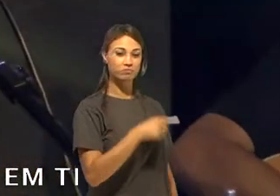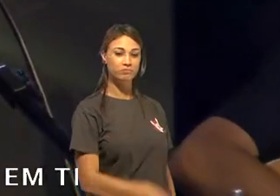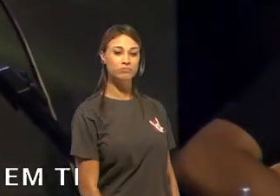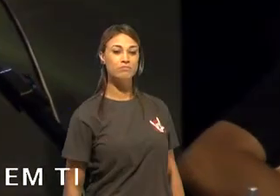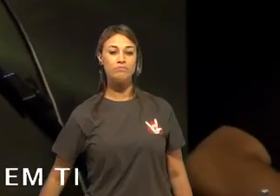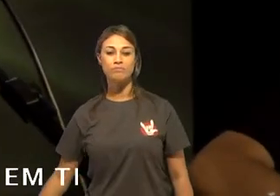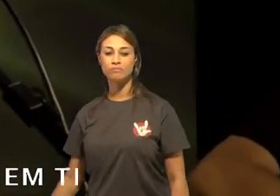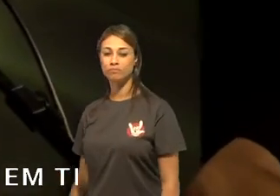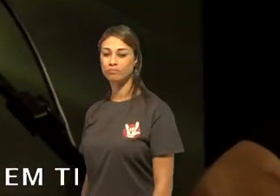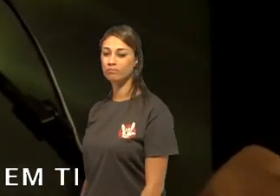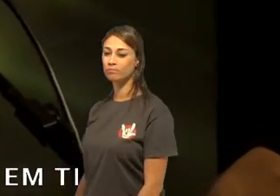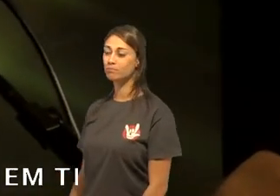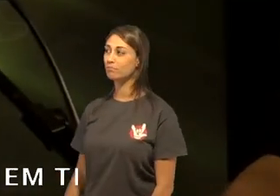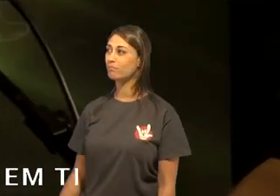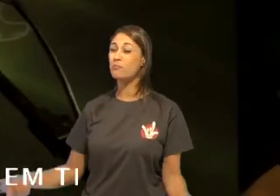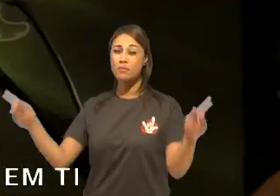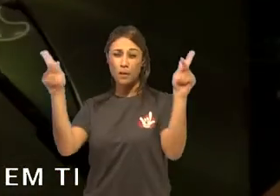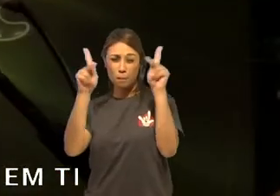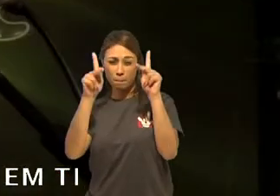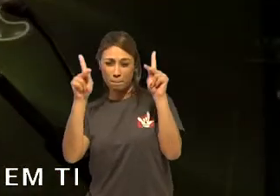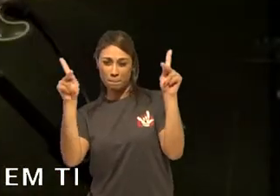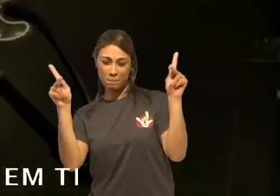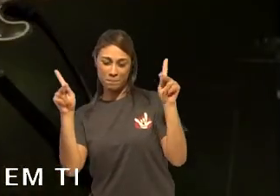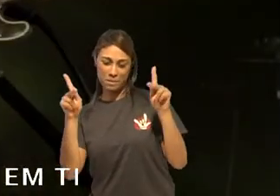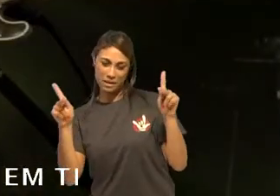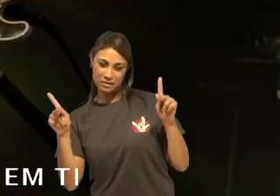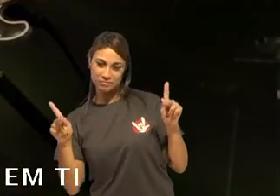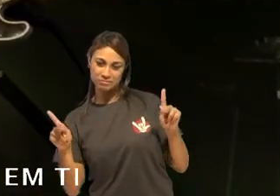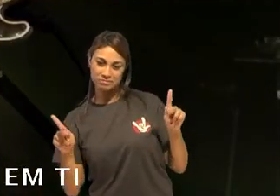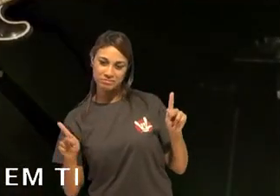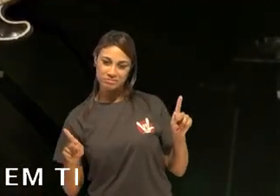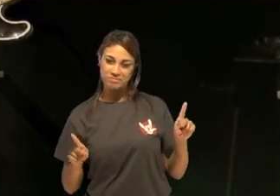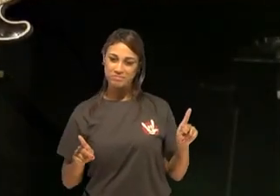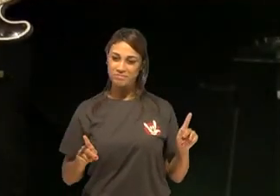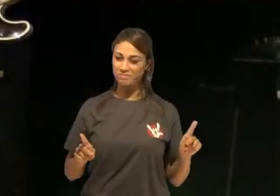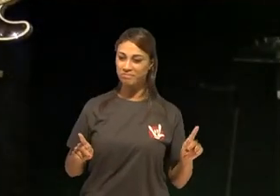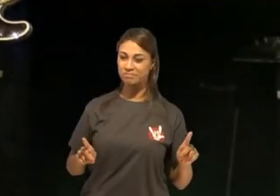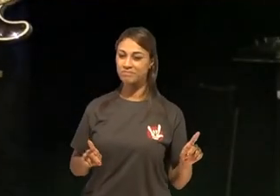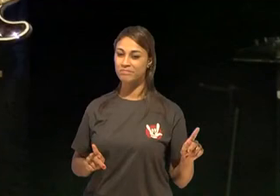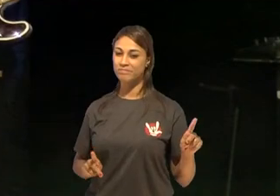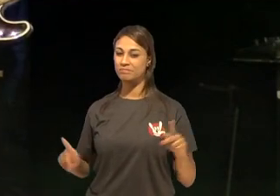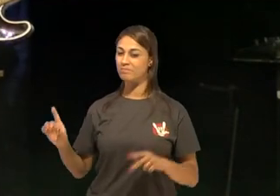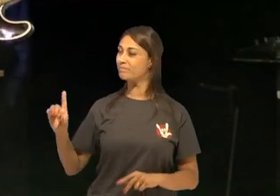És a paz, estou em ti.